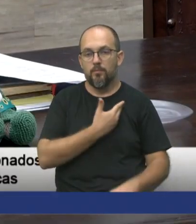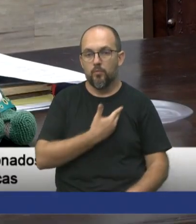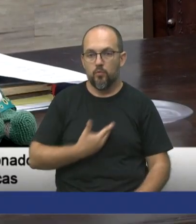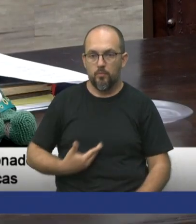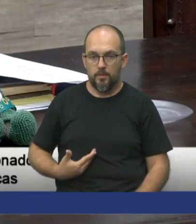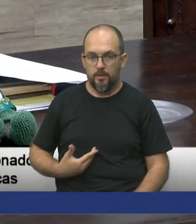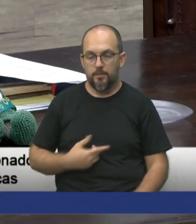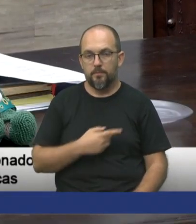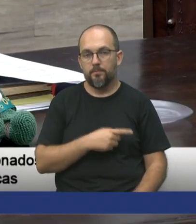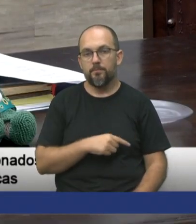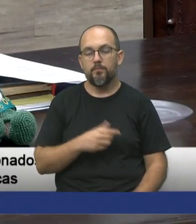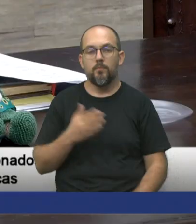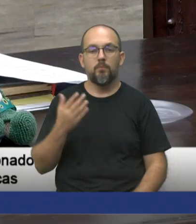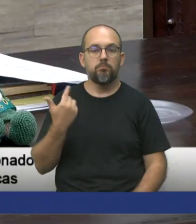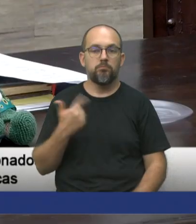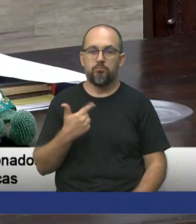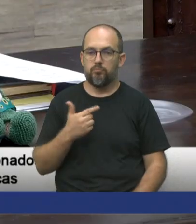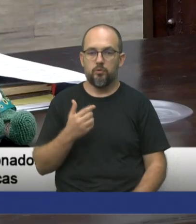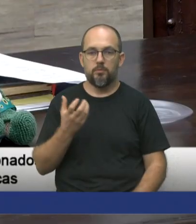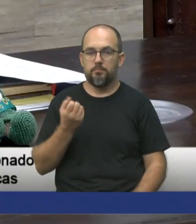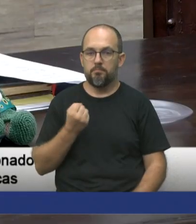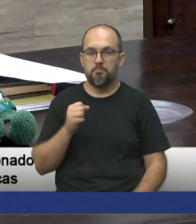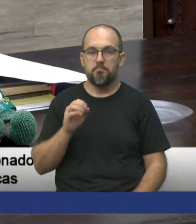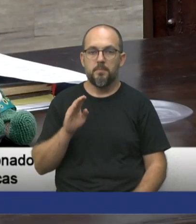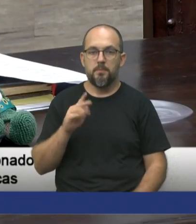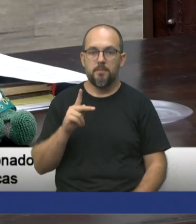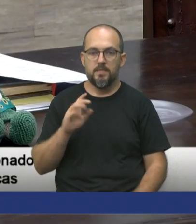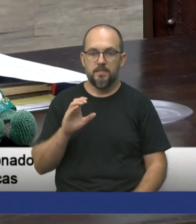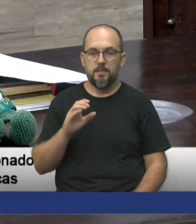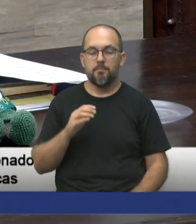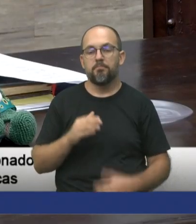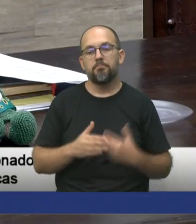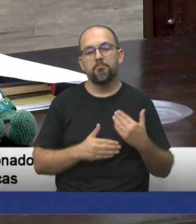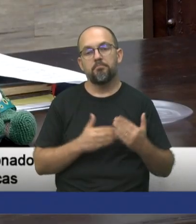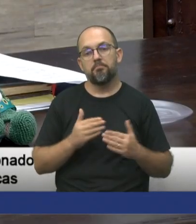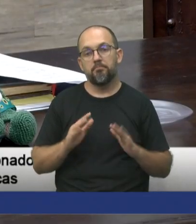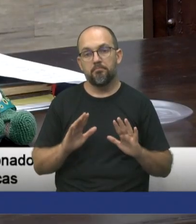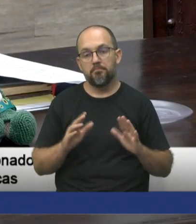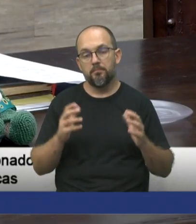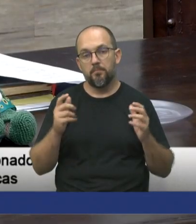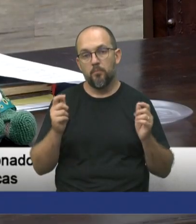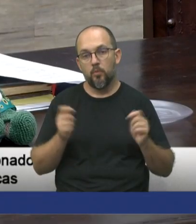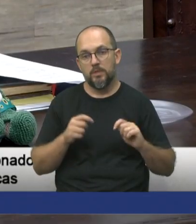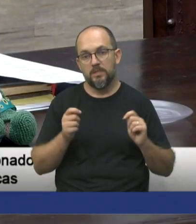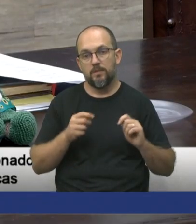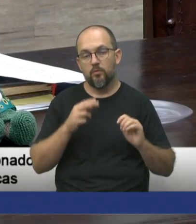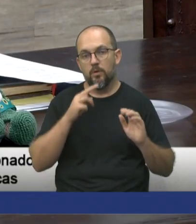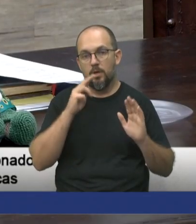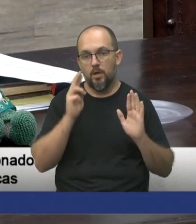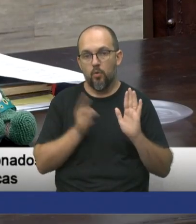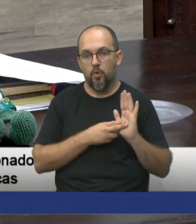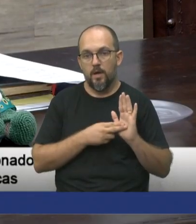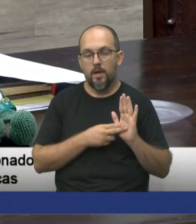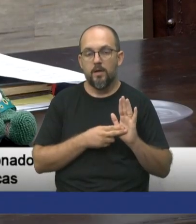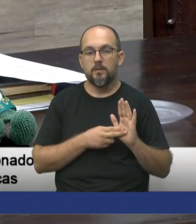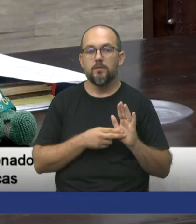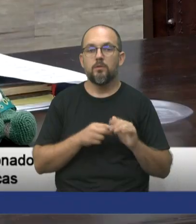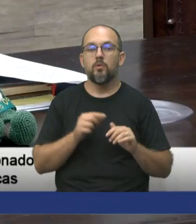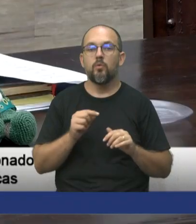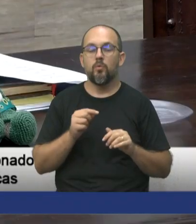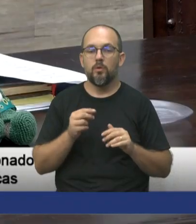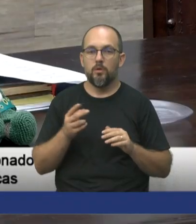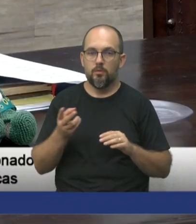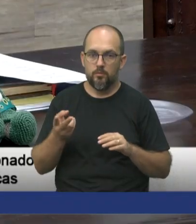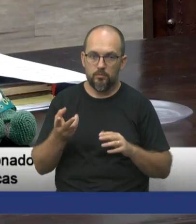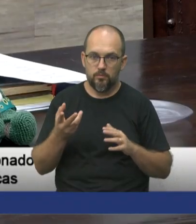em princípio não teria direito ao BPC, e aí a possibilidade, o reconhecimento da concessão